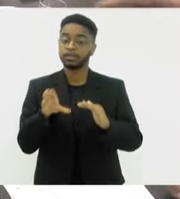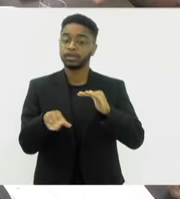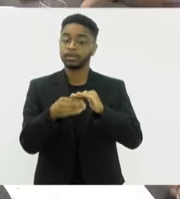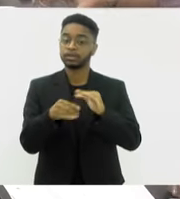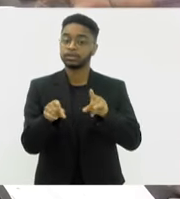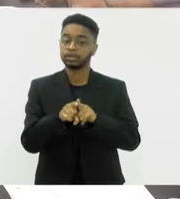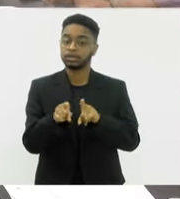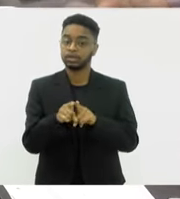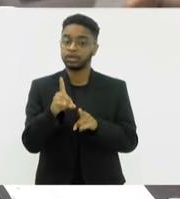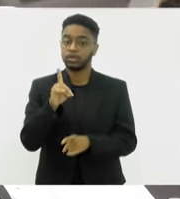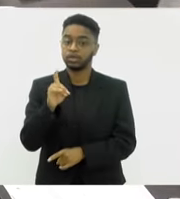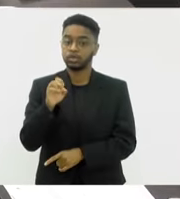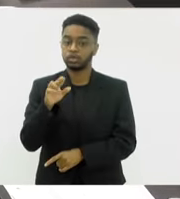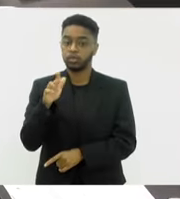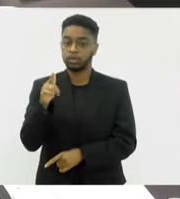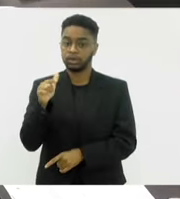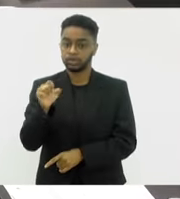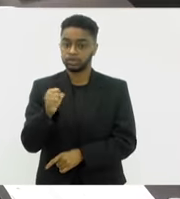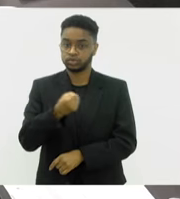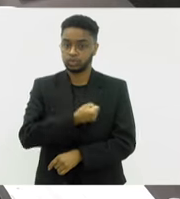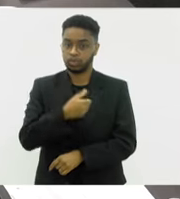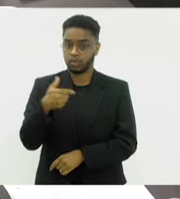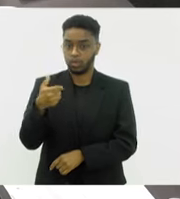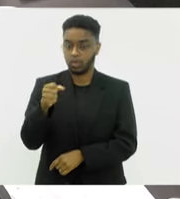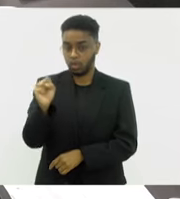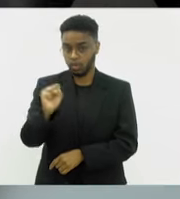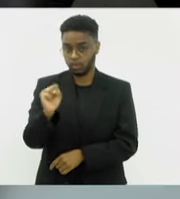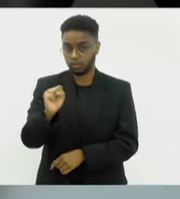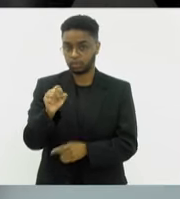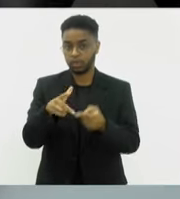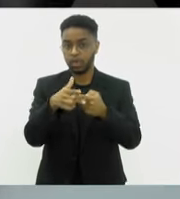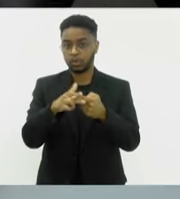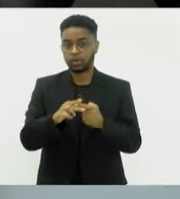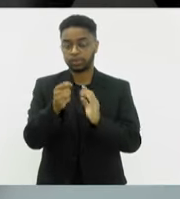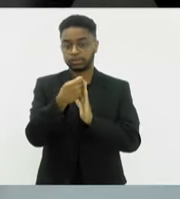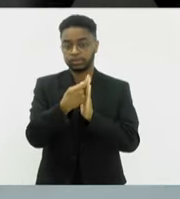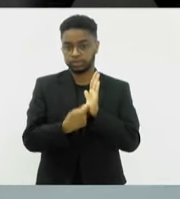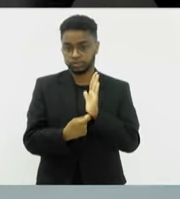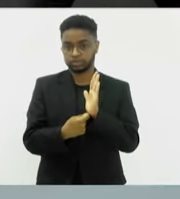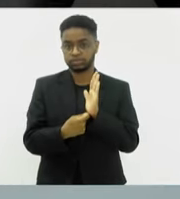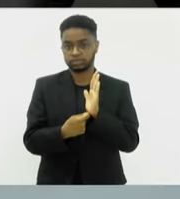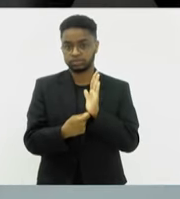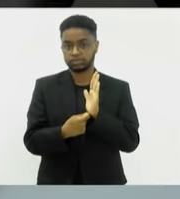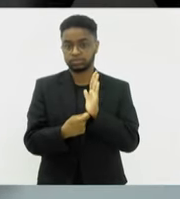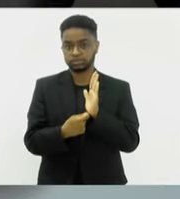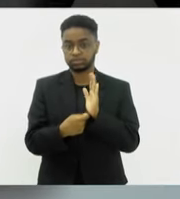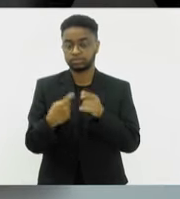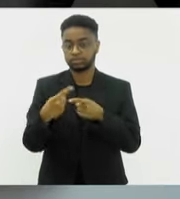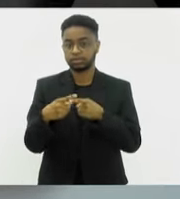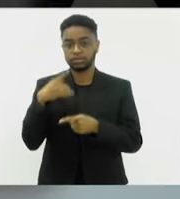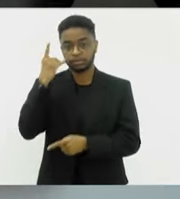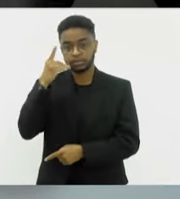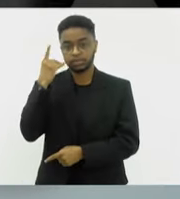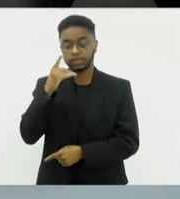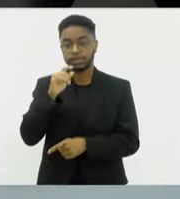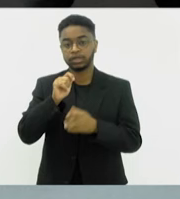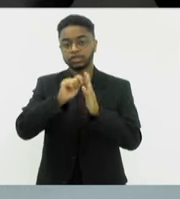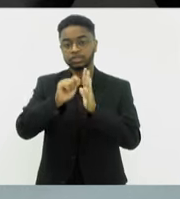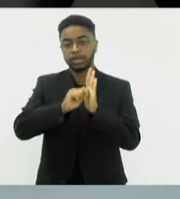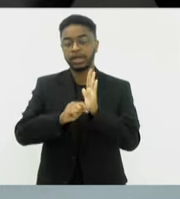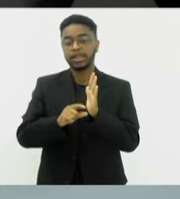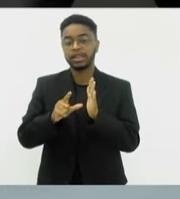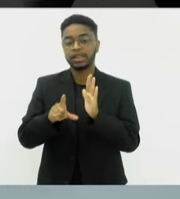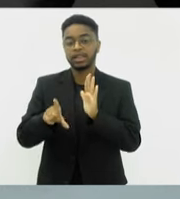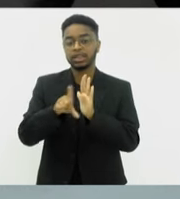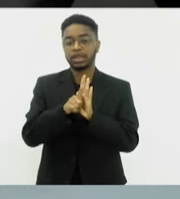E tem uma emenda do Douglas Ruas, a 8, que corrige o texto. Perfeito. Que a deputada escreveu. Esta lei entra em